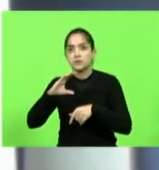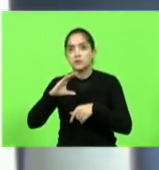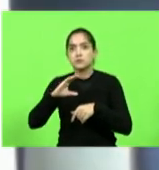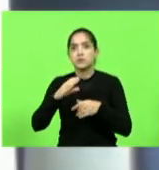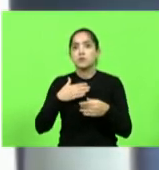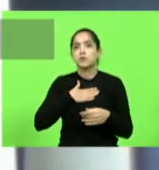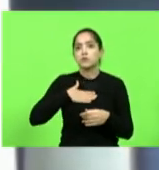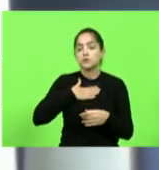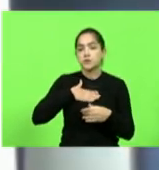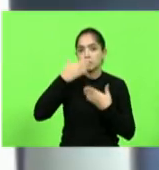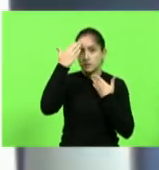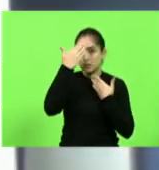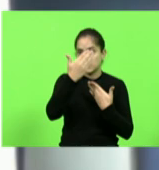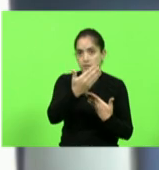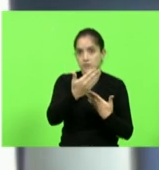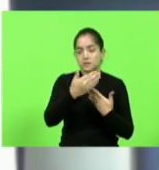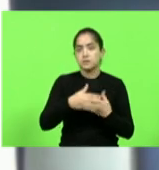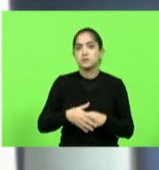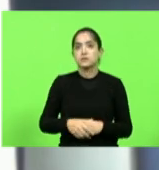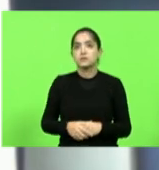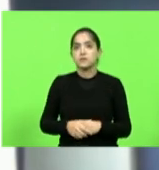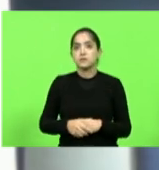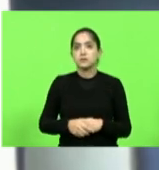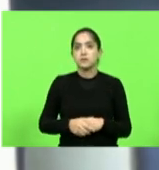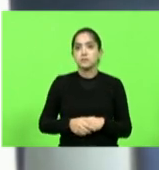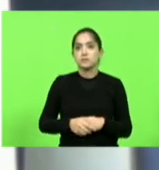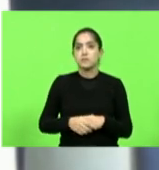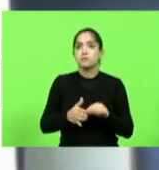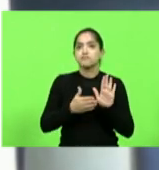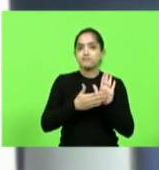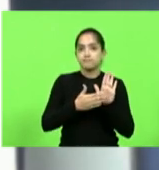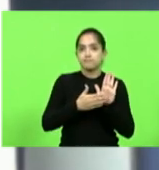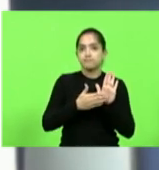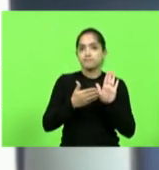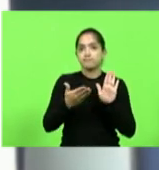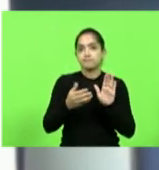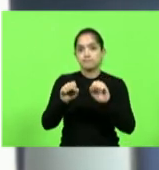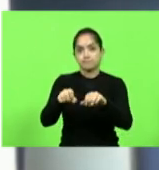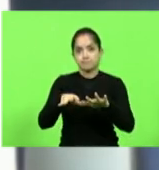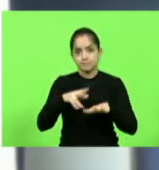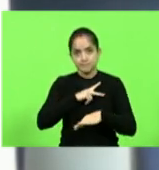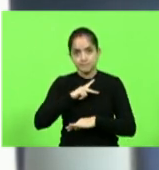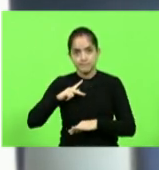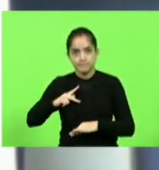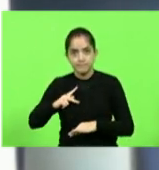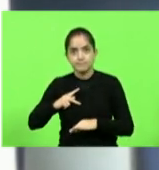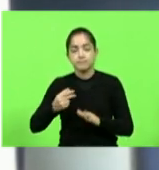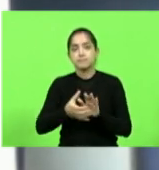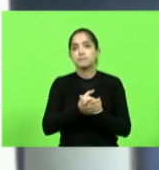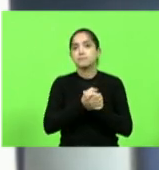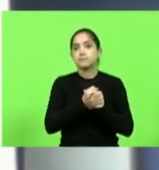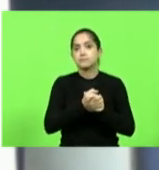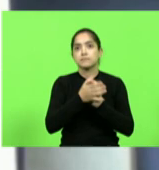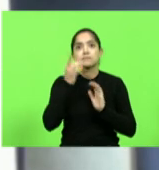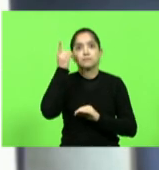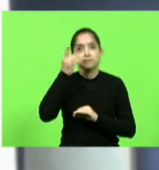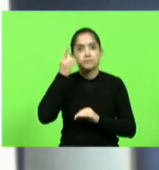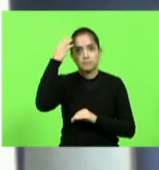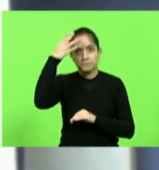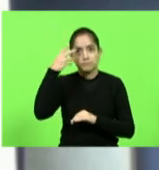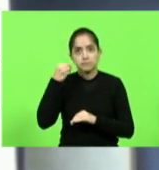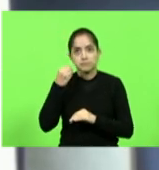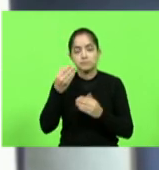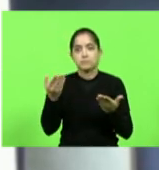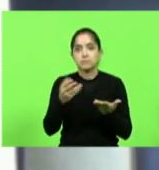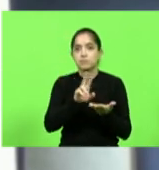de agradecer aos proponentes dessa audiência pública, saudar aqui a deputada Luciana Carminati, em nome